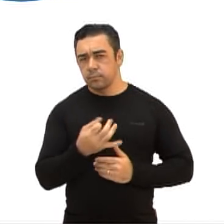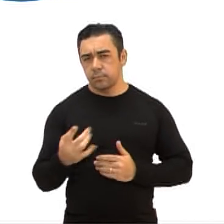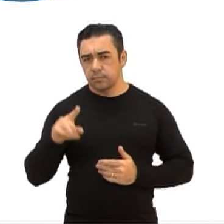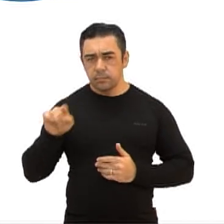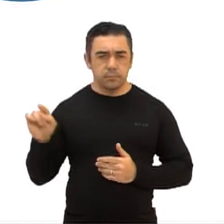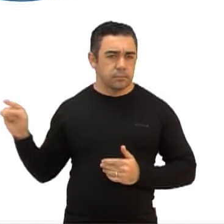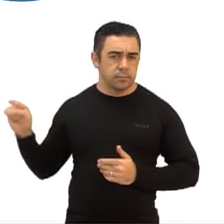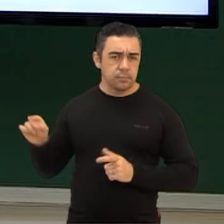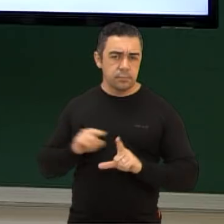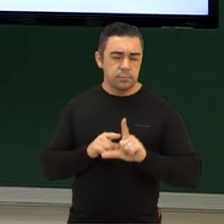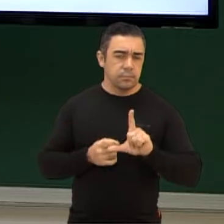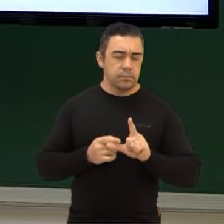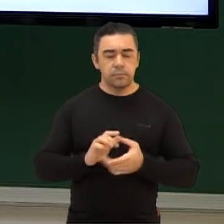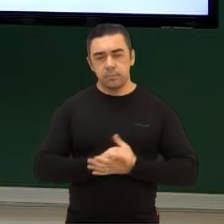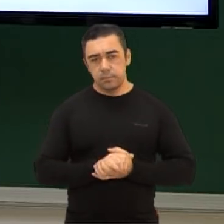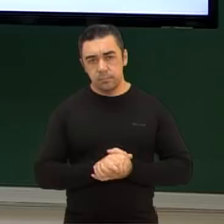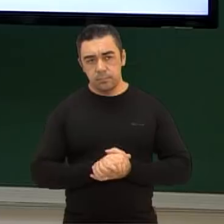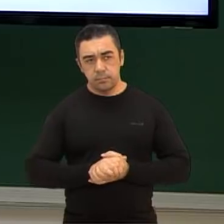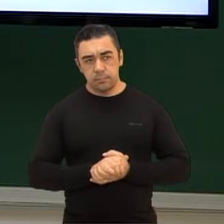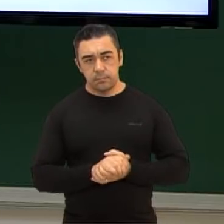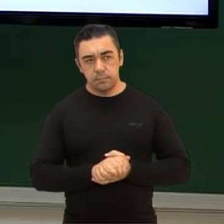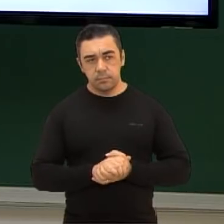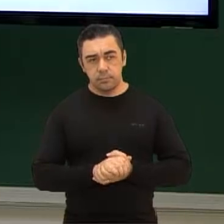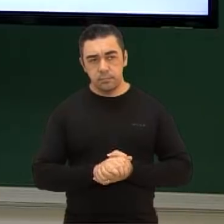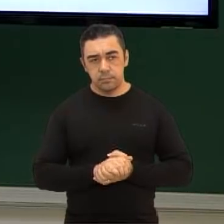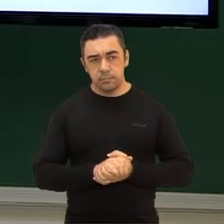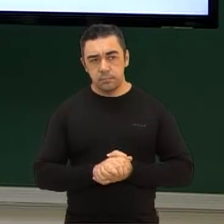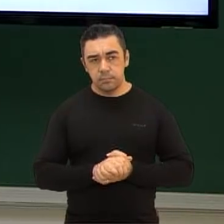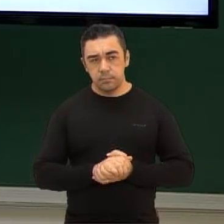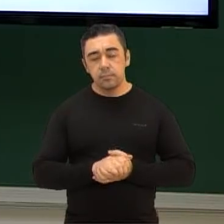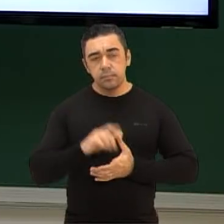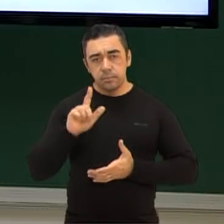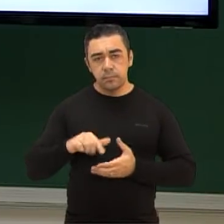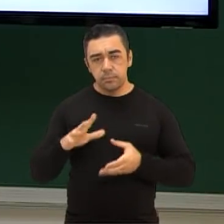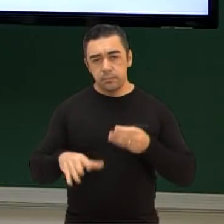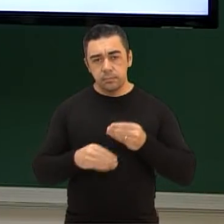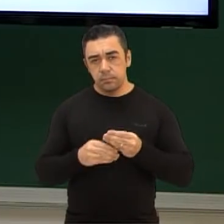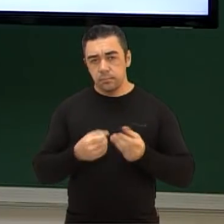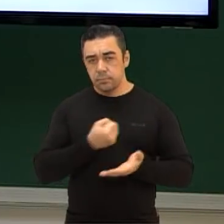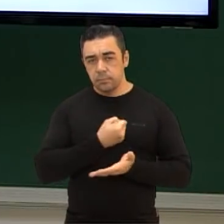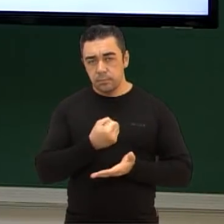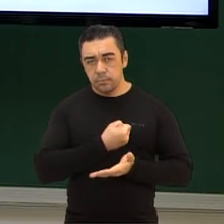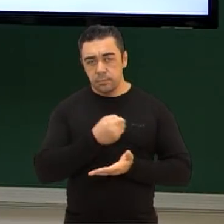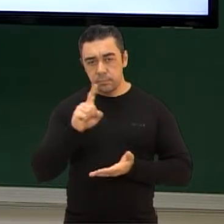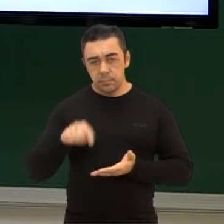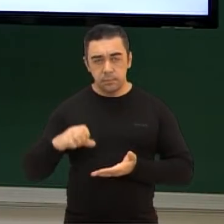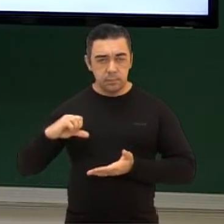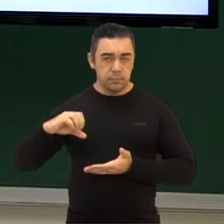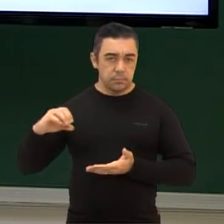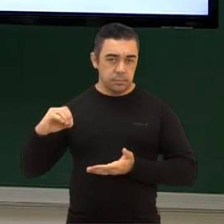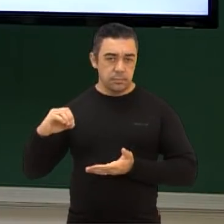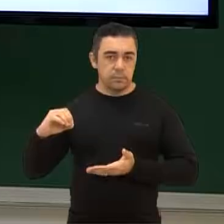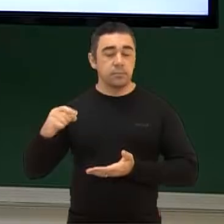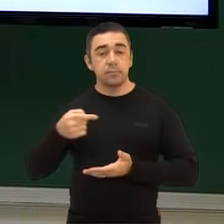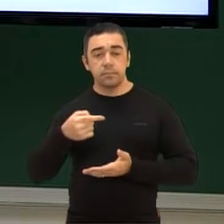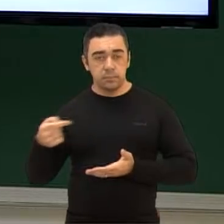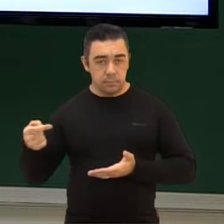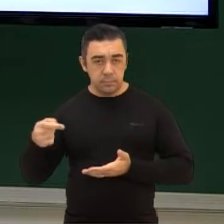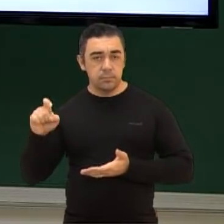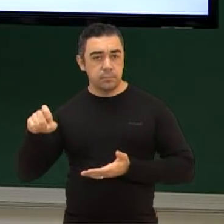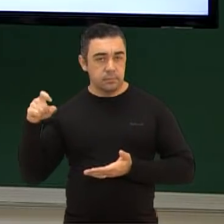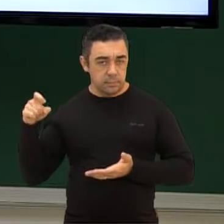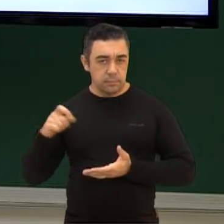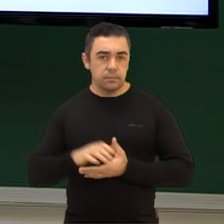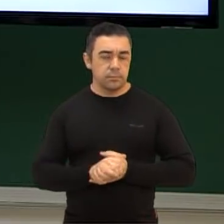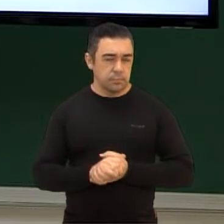ângulo? Então, quem que é esse complementar mesmo? Complementar de um número é 90 graus menos o